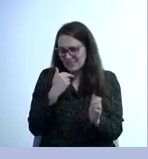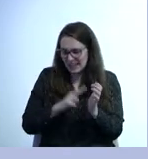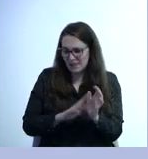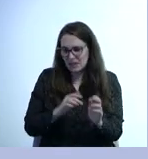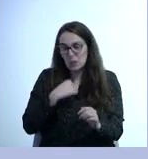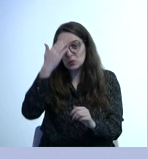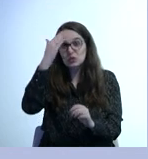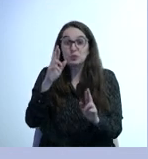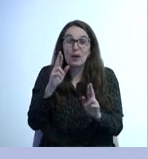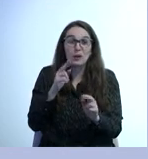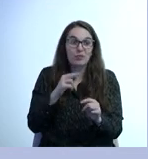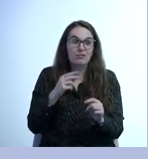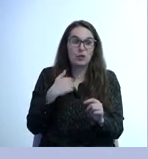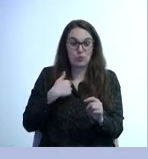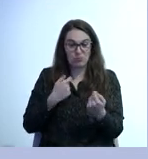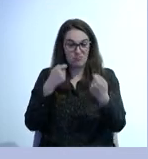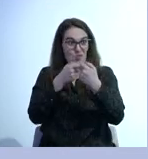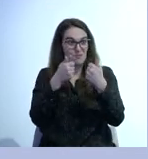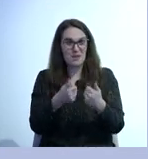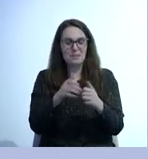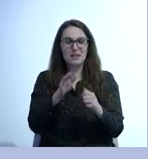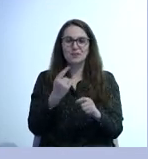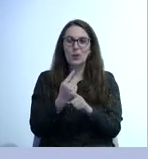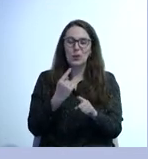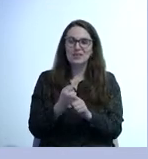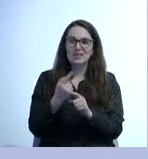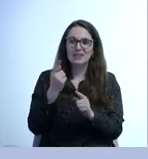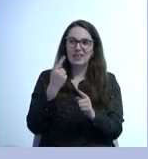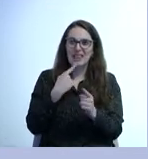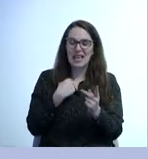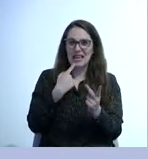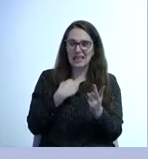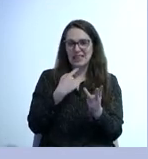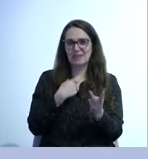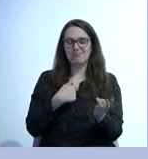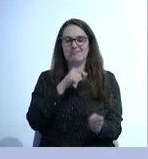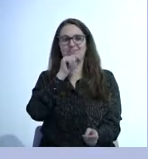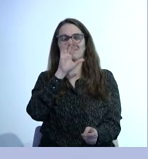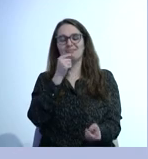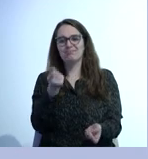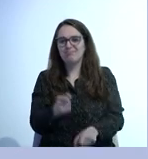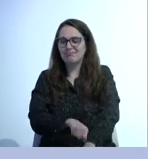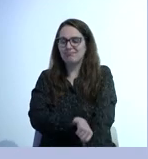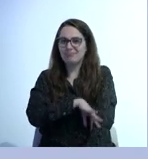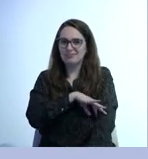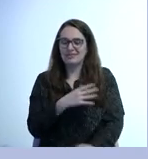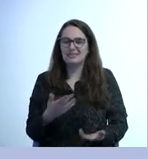e que esteja à altura disso. Mas tudo aquilo que já foi dito, para mim, é extraordinário.